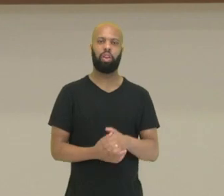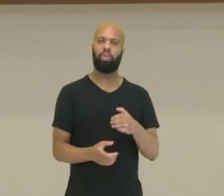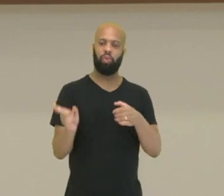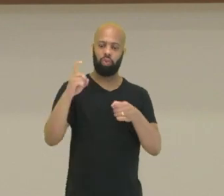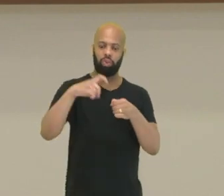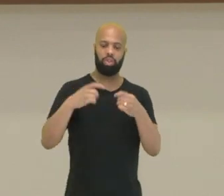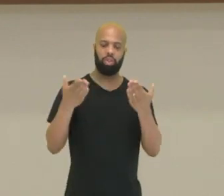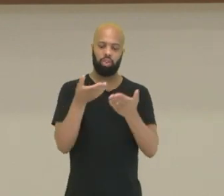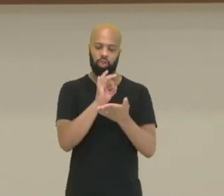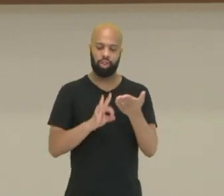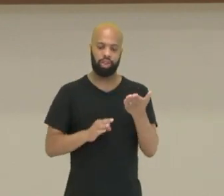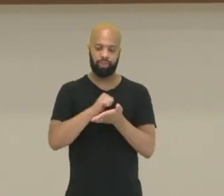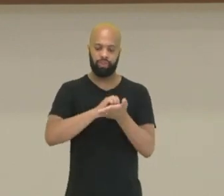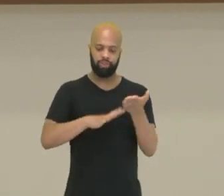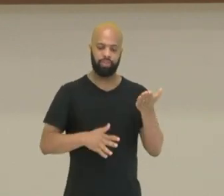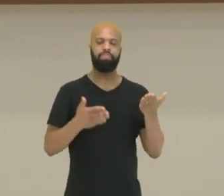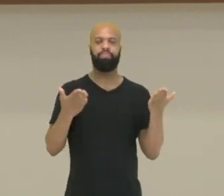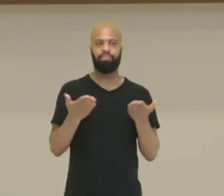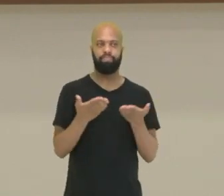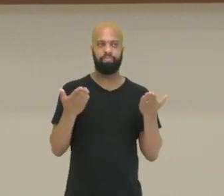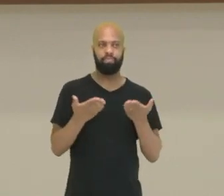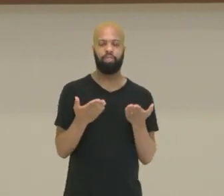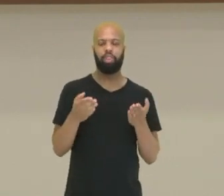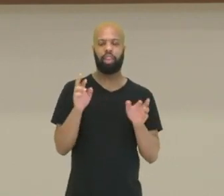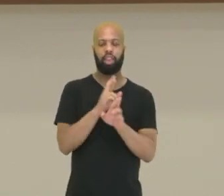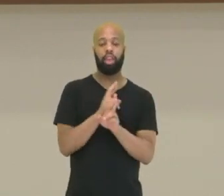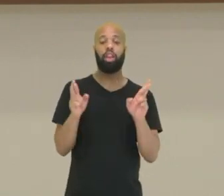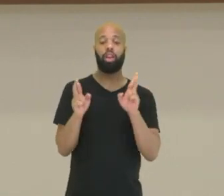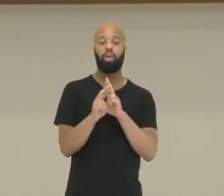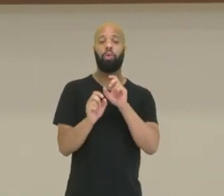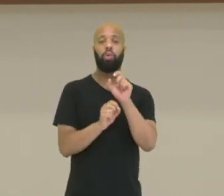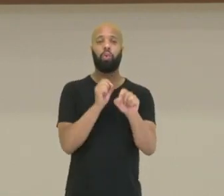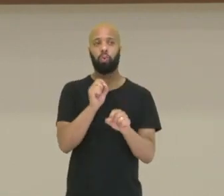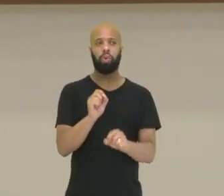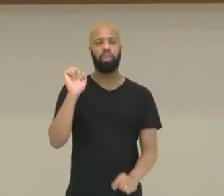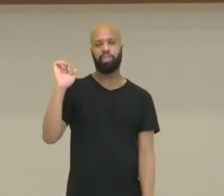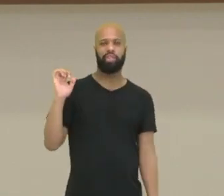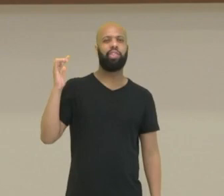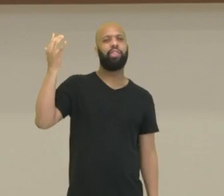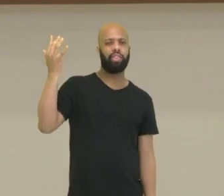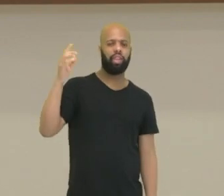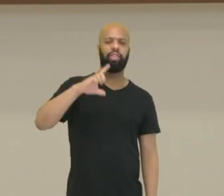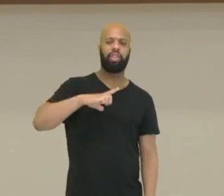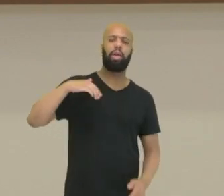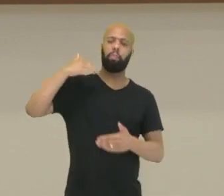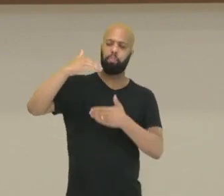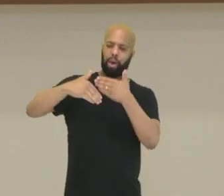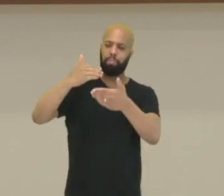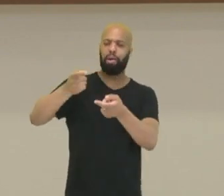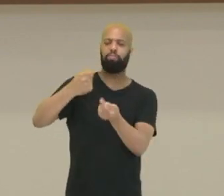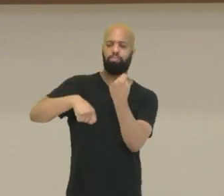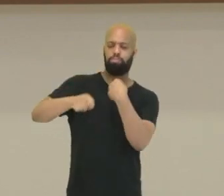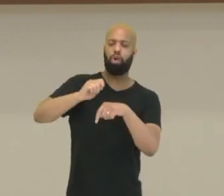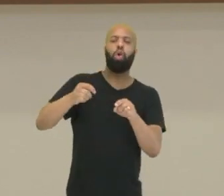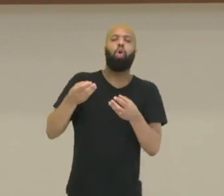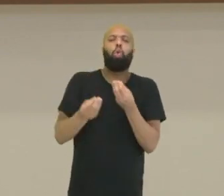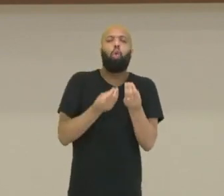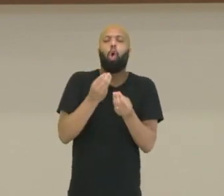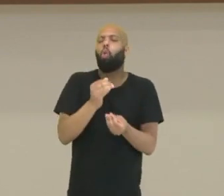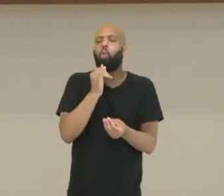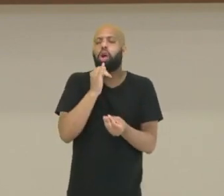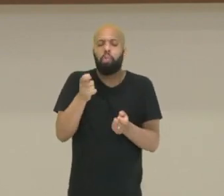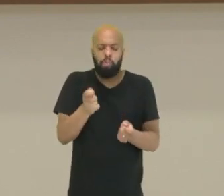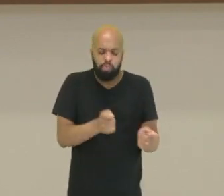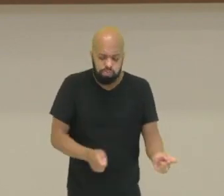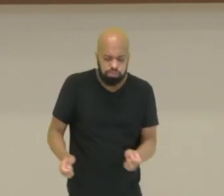voltamos com a correção da atividade, então, relacionando ao que aconteceu de atividade econômica, como a mineração,